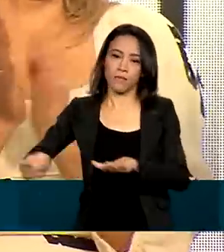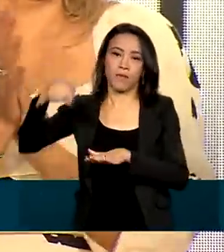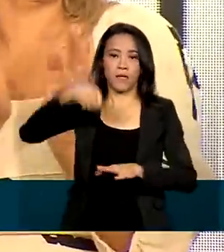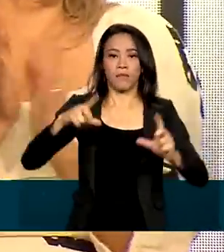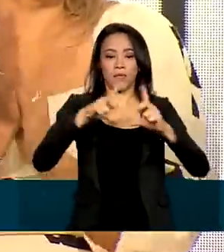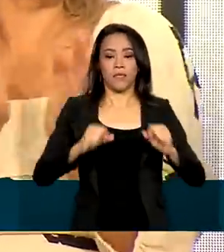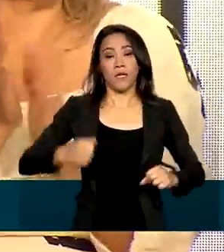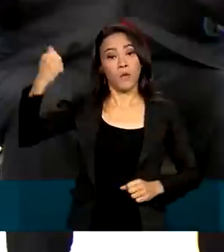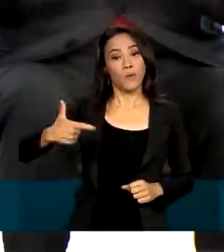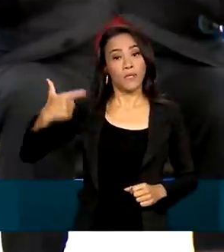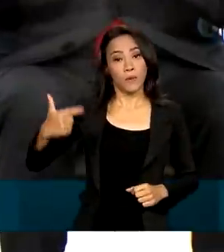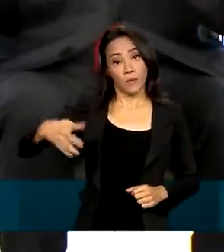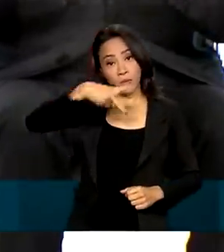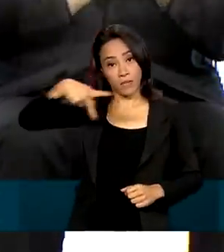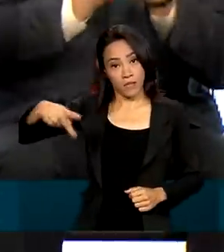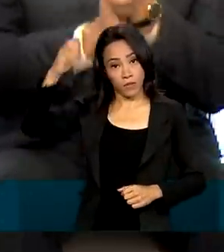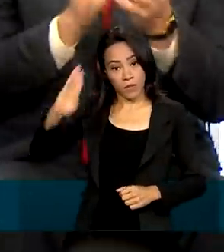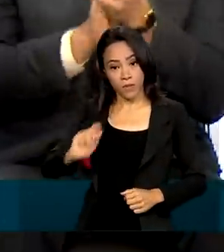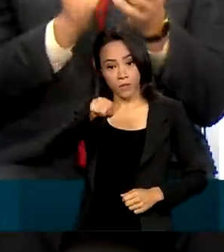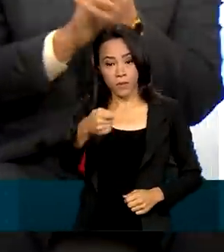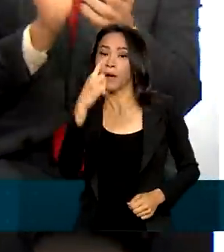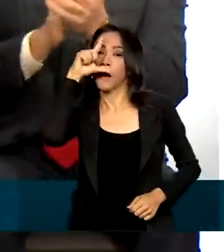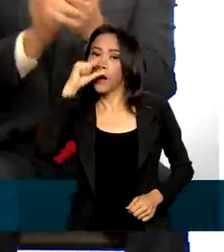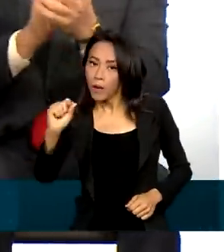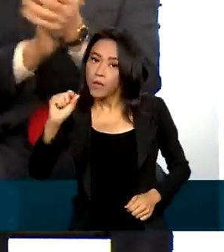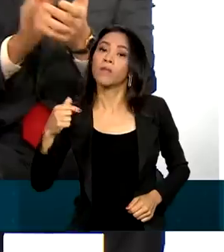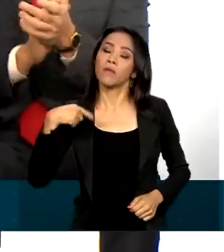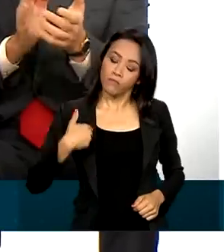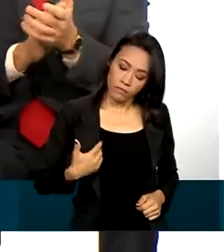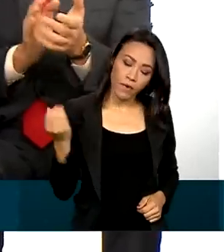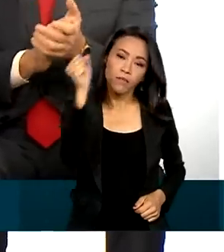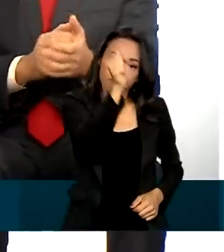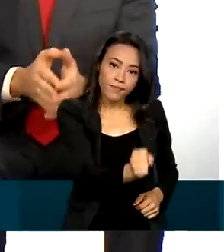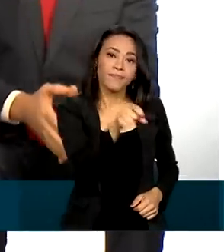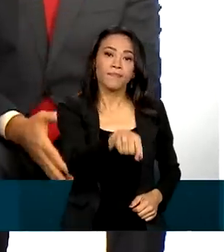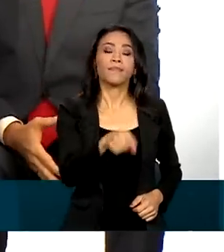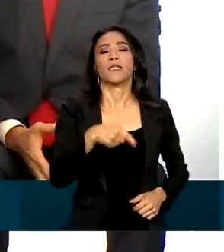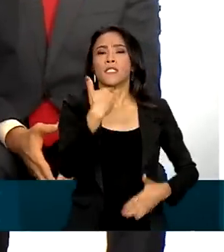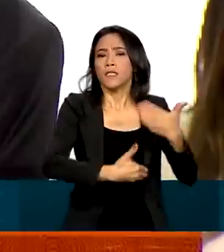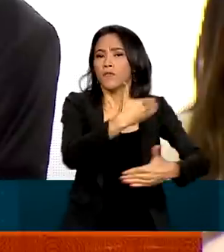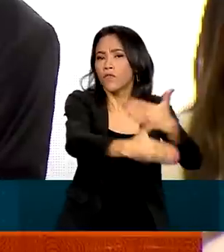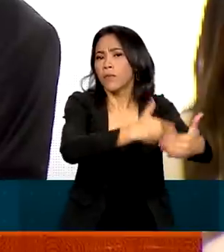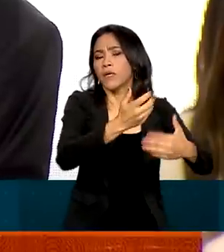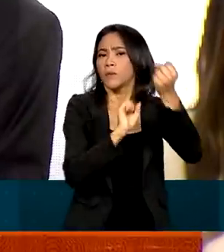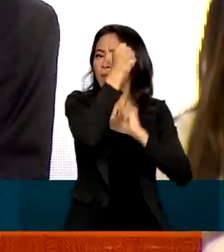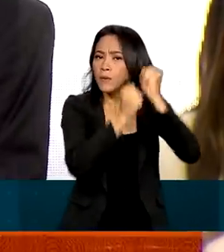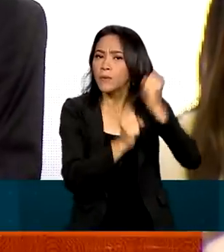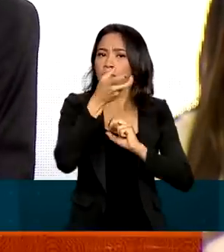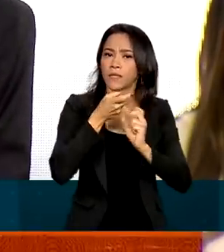vice-presidente Geraldo Alckmin assumiu oficialmente a pasta do desenvolvimento indústria Comércio e Serviços